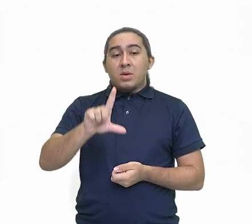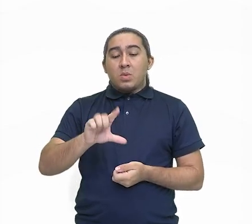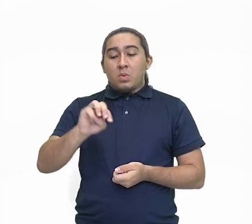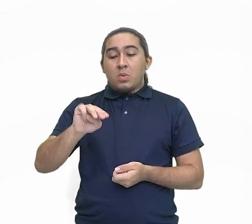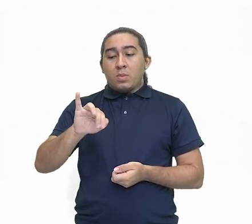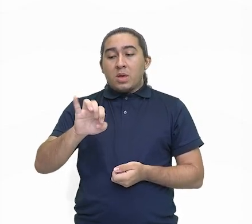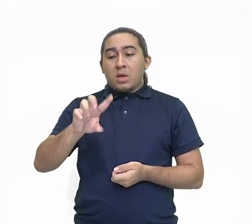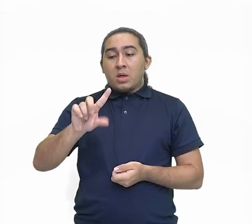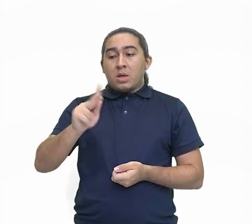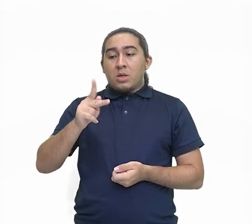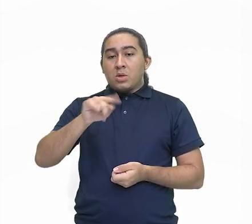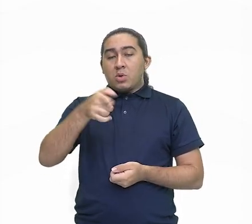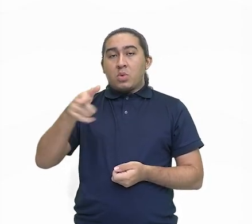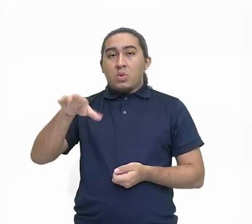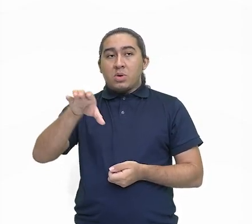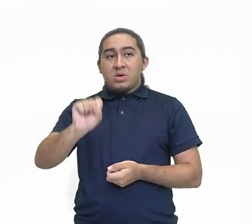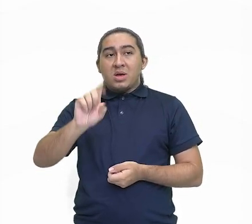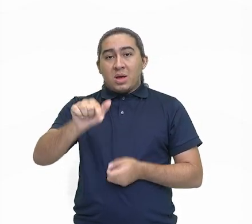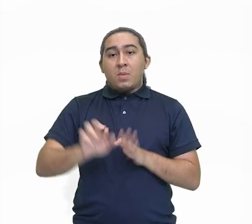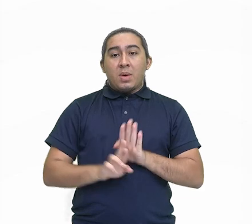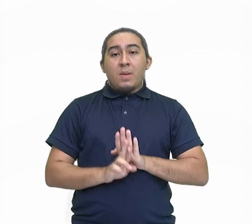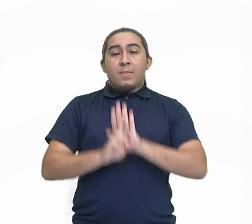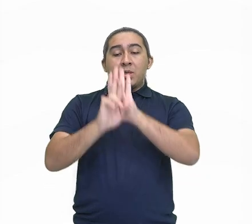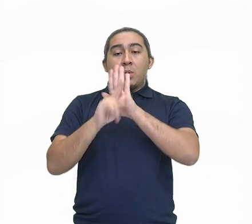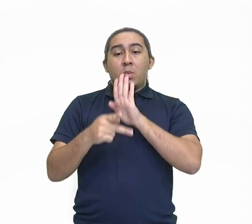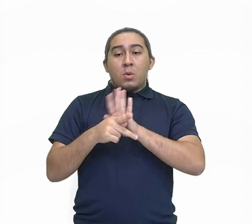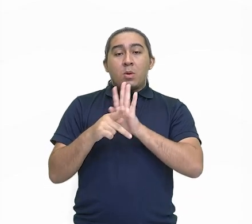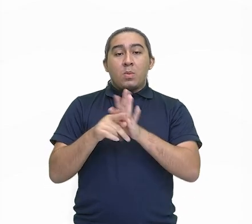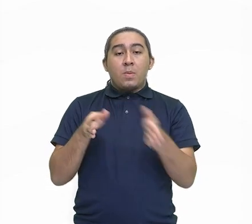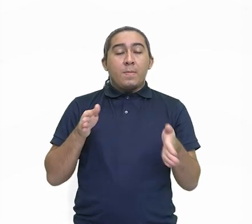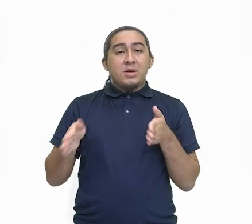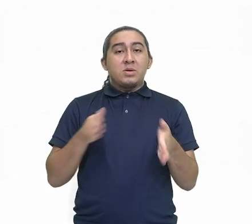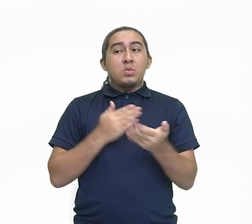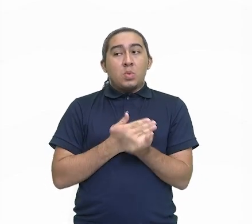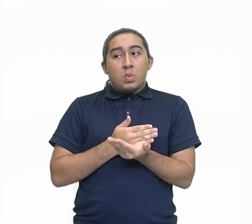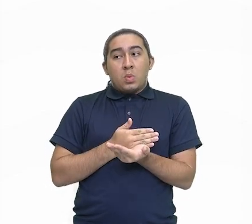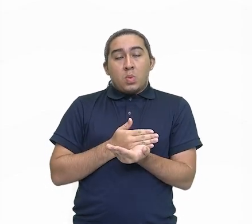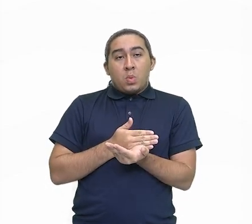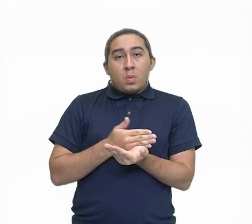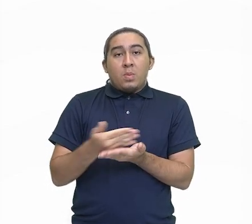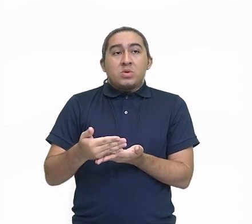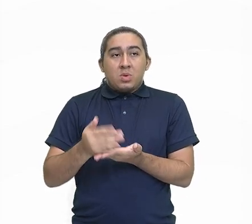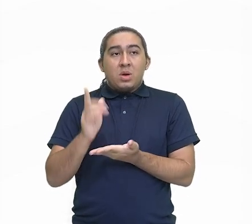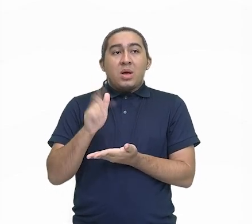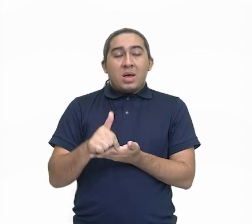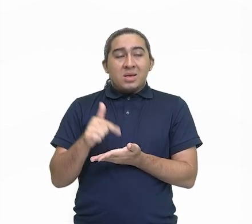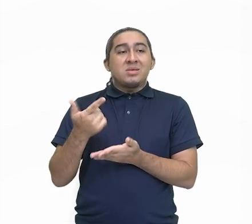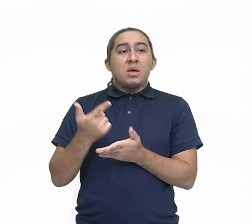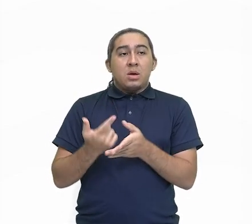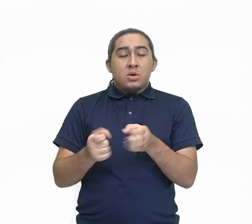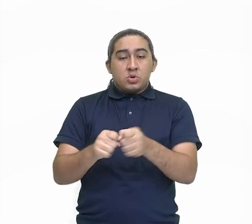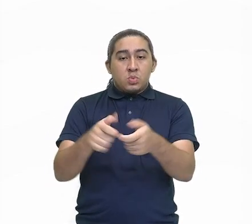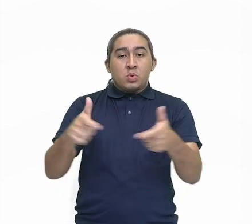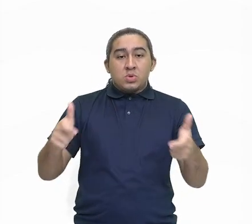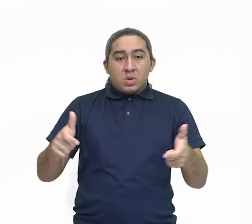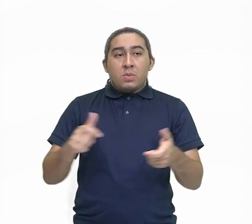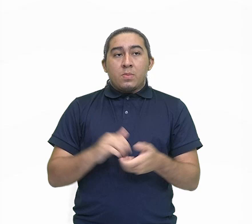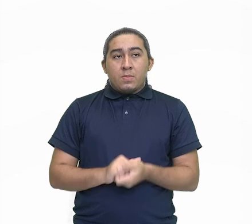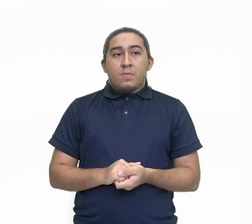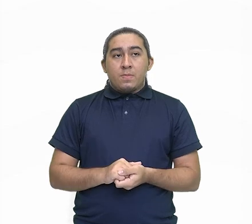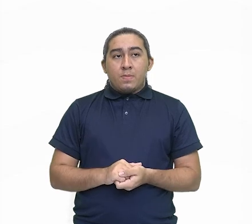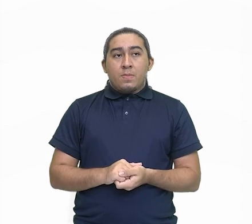representação, né, correta do período em que iniciou essa grande explosão. E